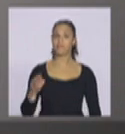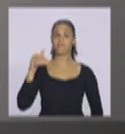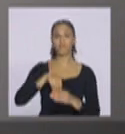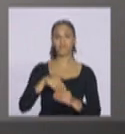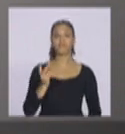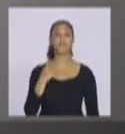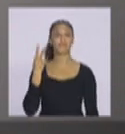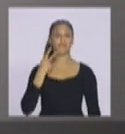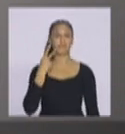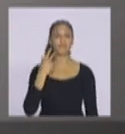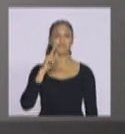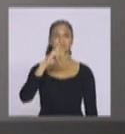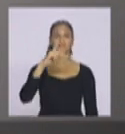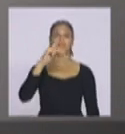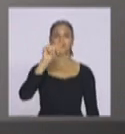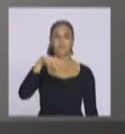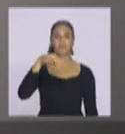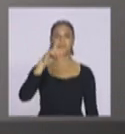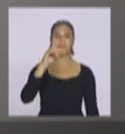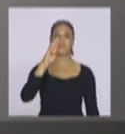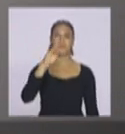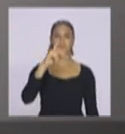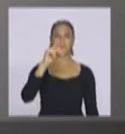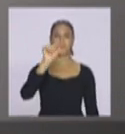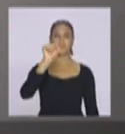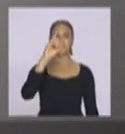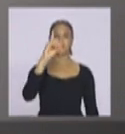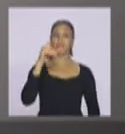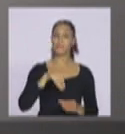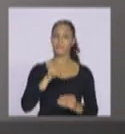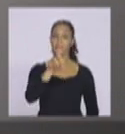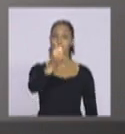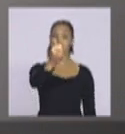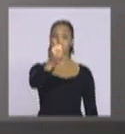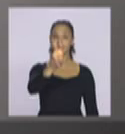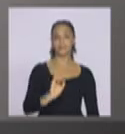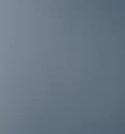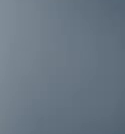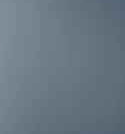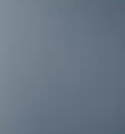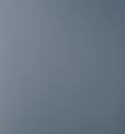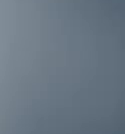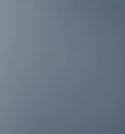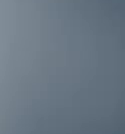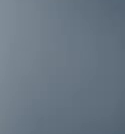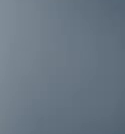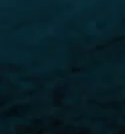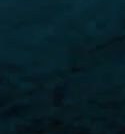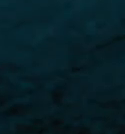mudar. Vote nos vereadores da coligação PMDB-PSD. Vote 15.